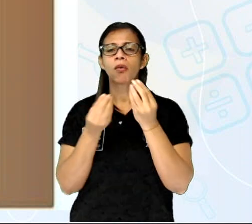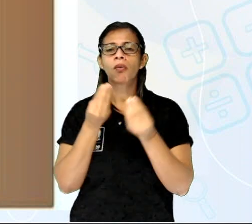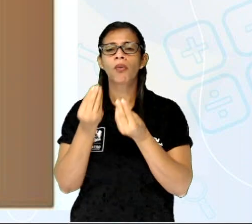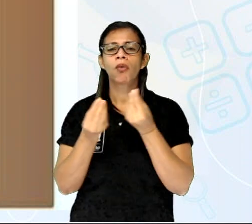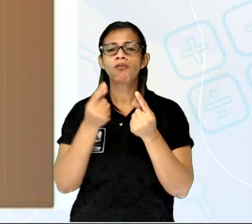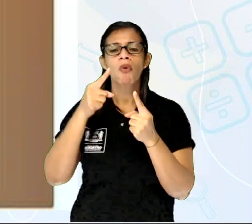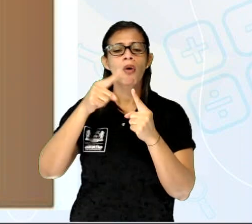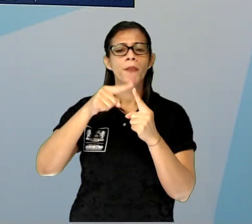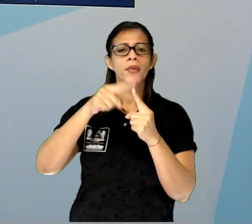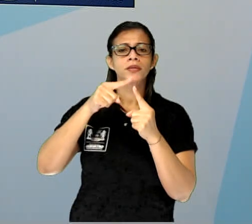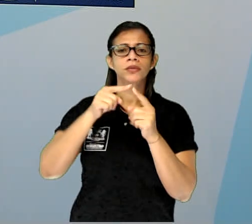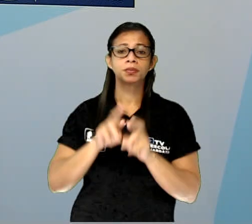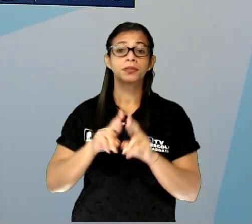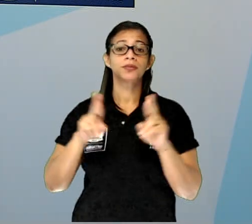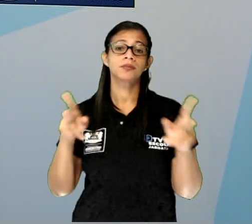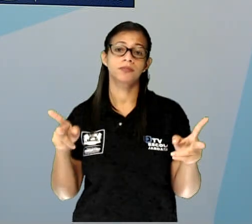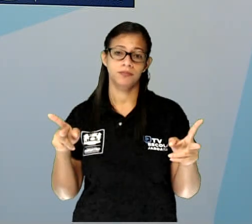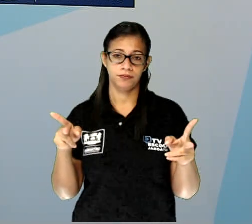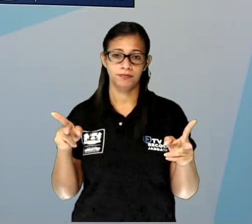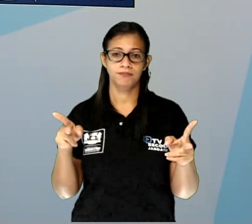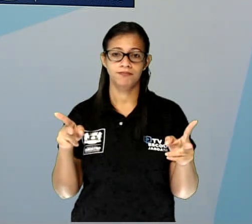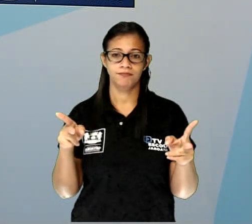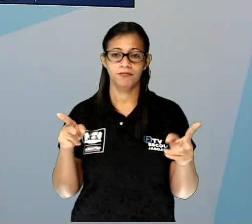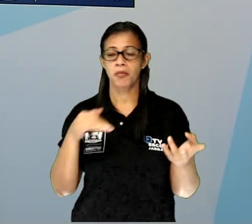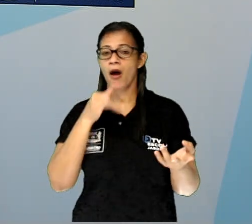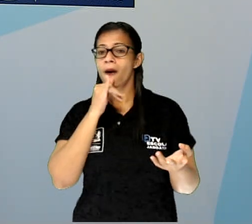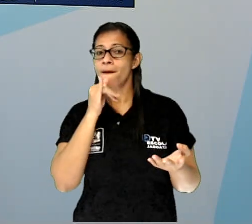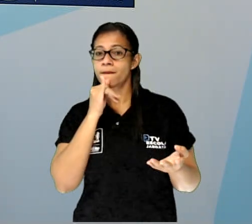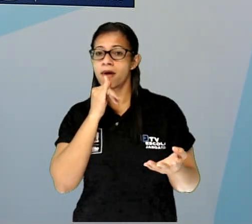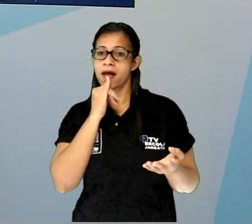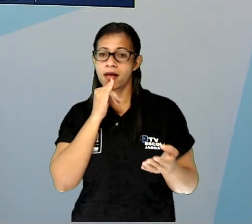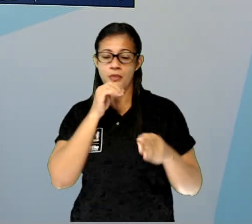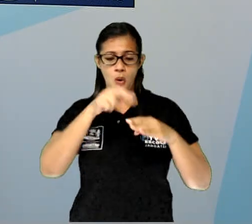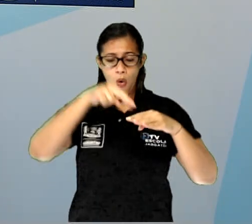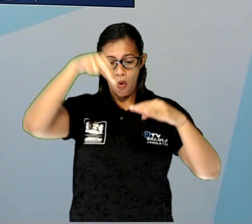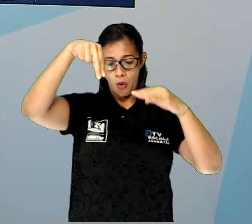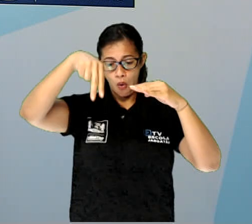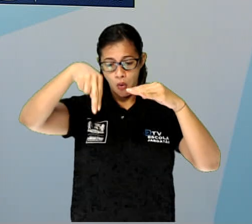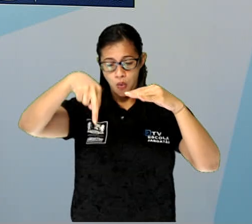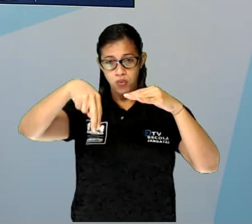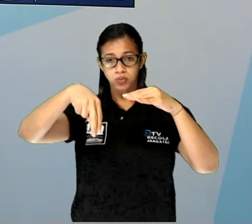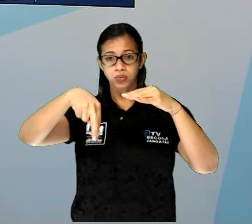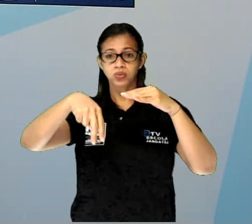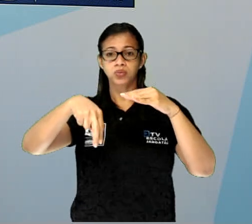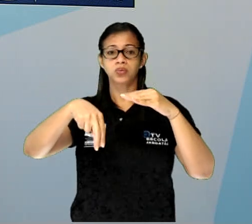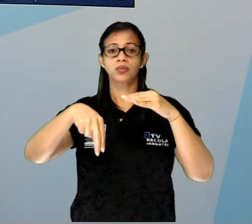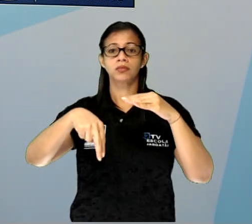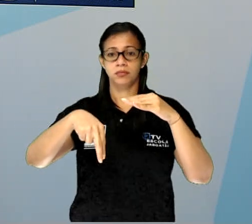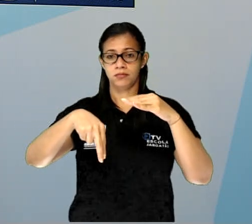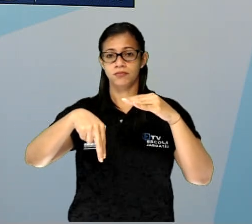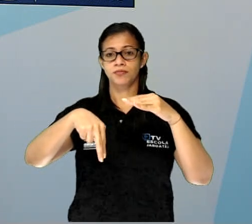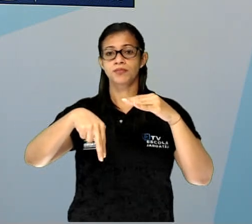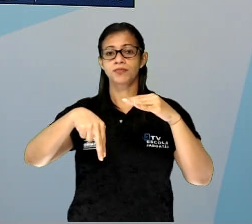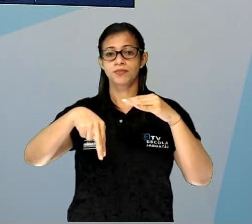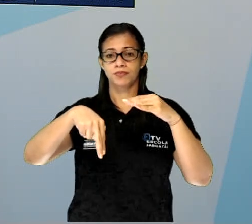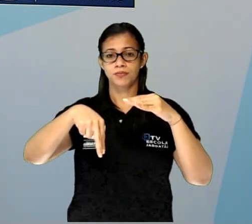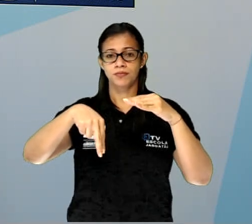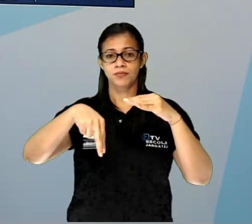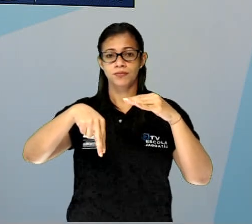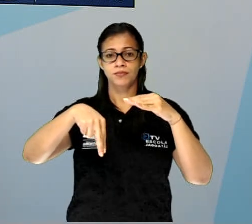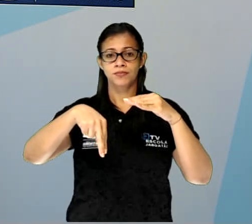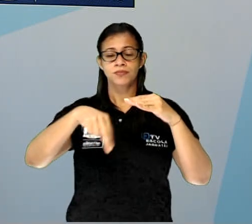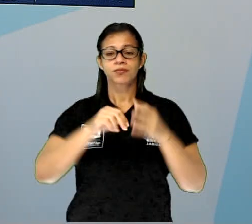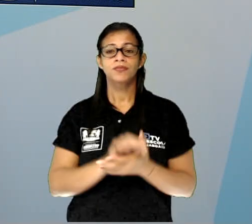Você saiu daqui do continente, ó, aí mergulhou. Quando mergulhasse, essa lateral aqui, ó, é chamada de